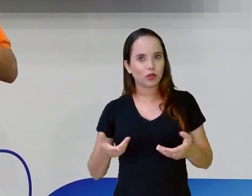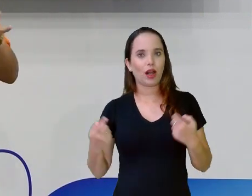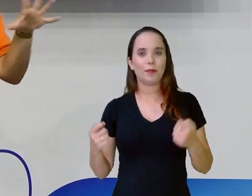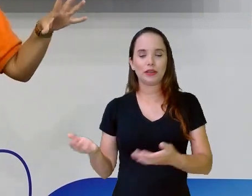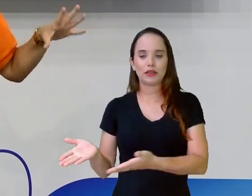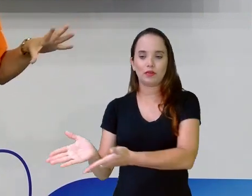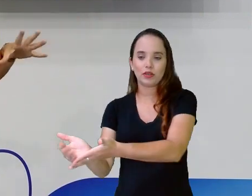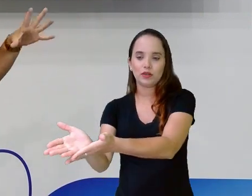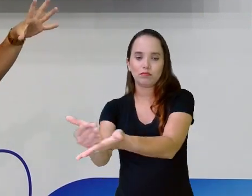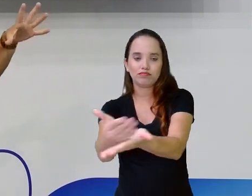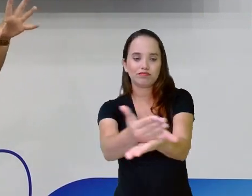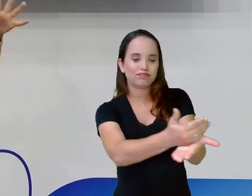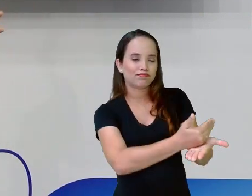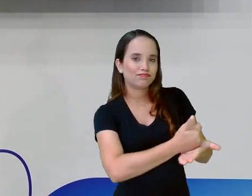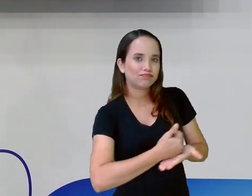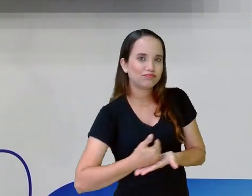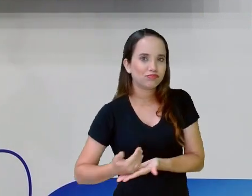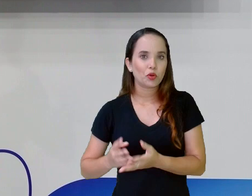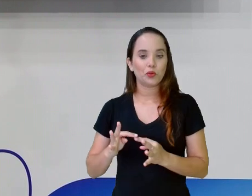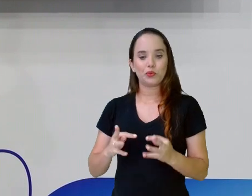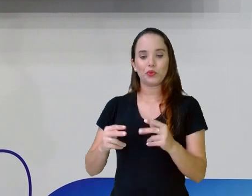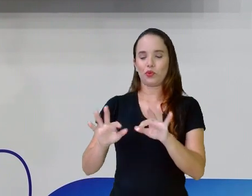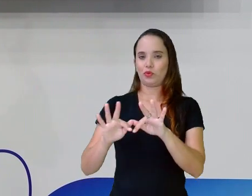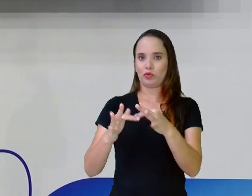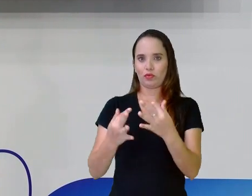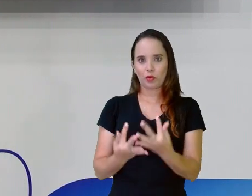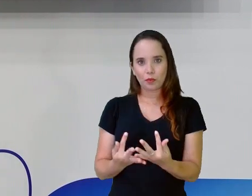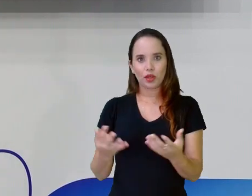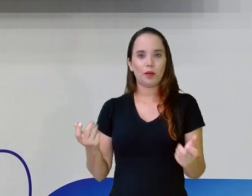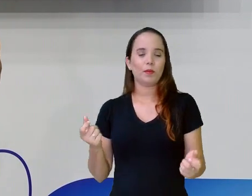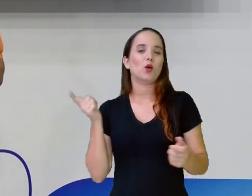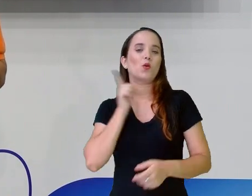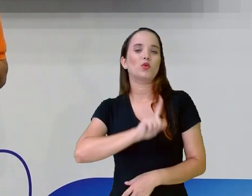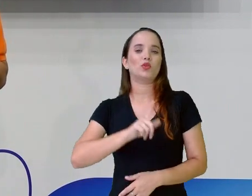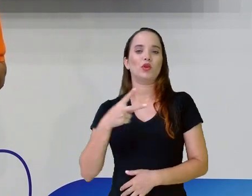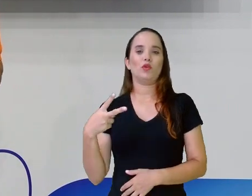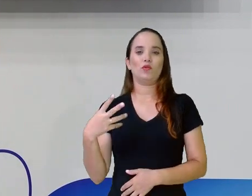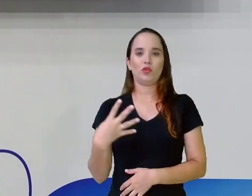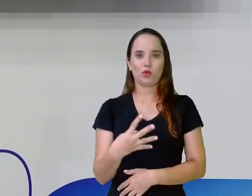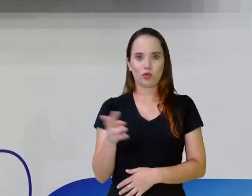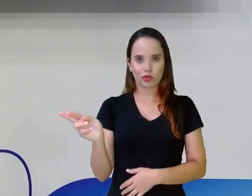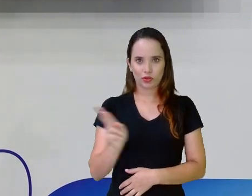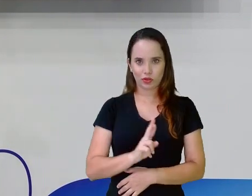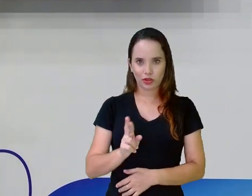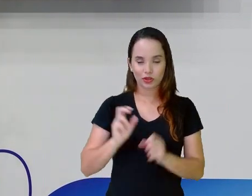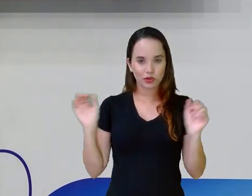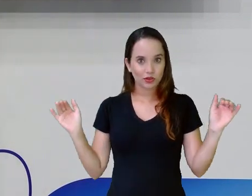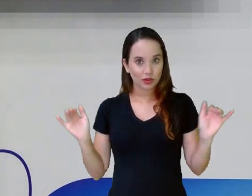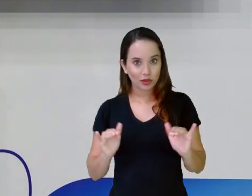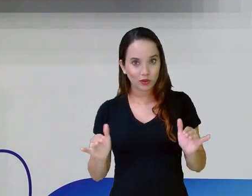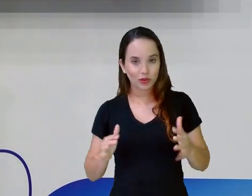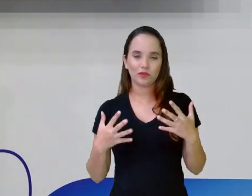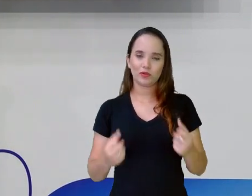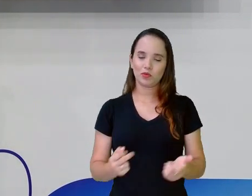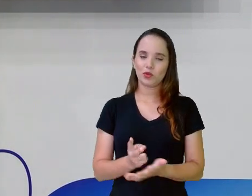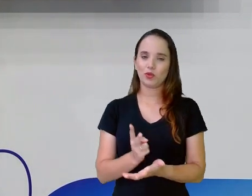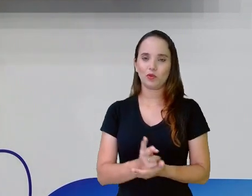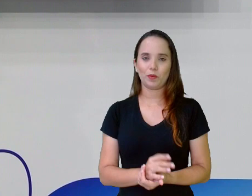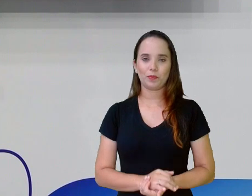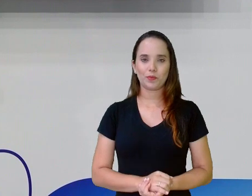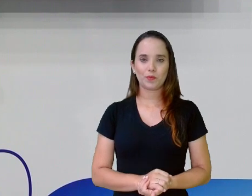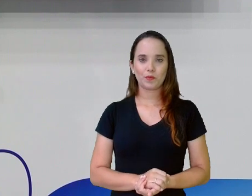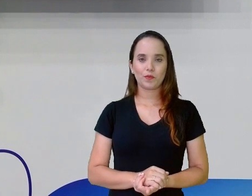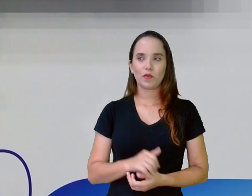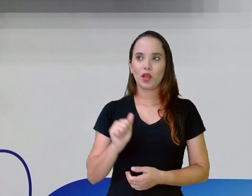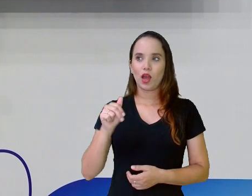né, com todos os componentes da família e conseguir os R$24. Tranquilo? Vamos lá.